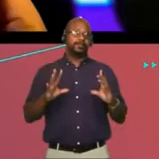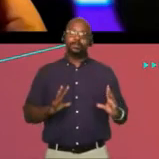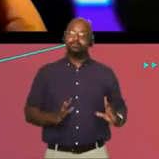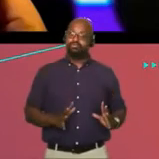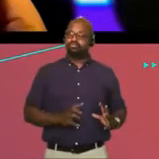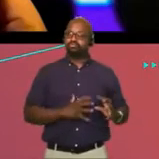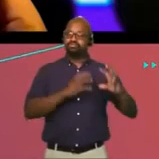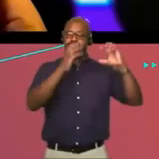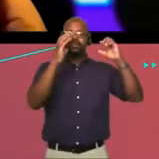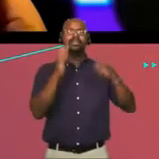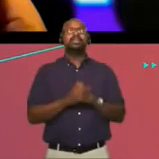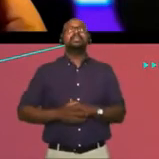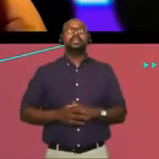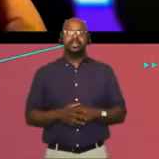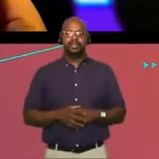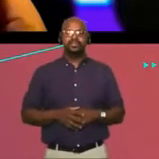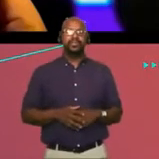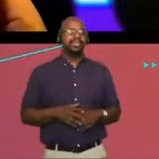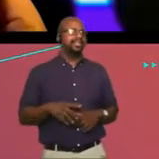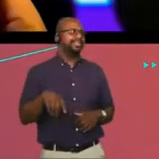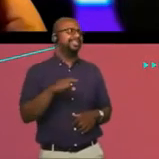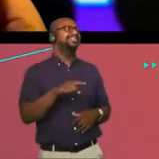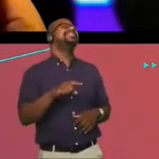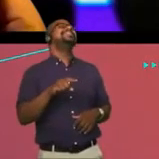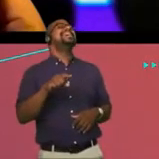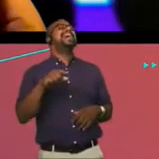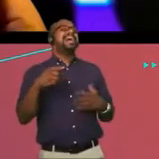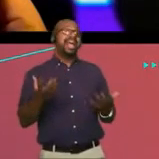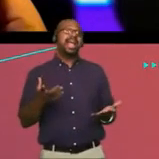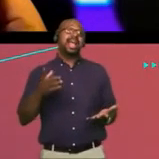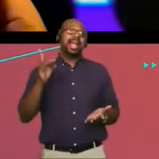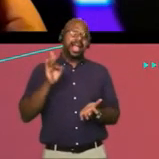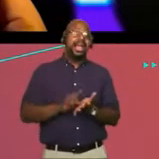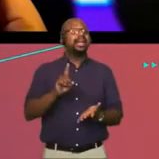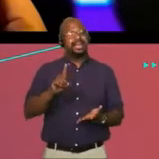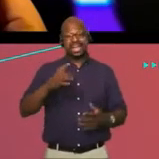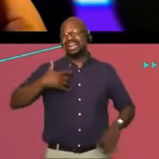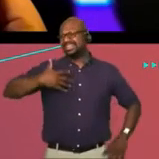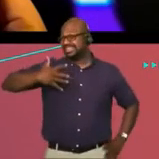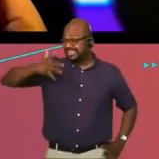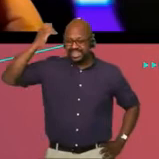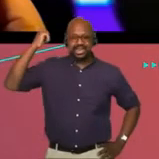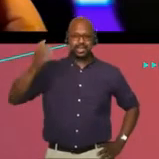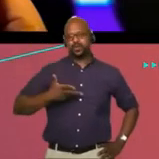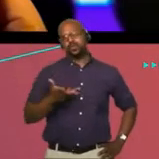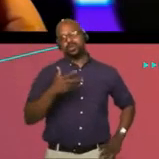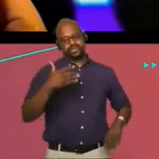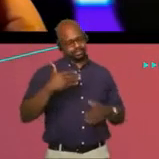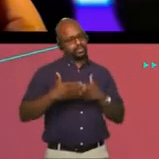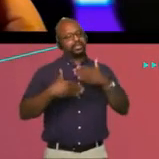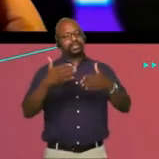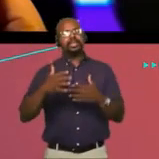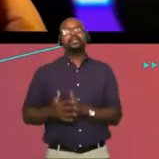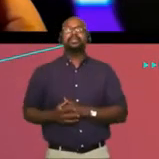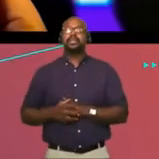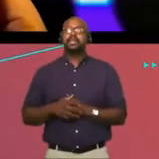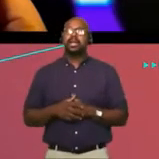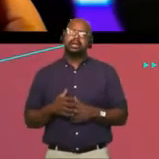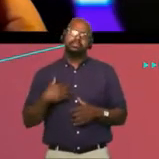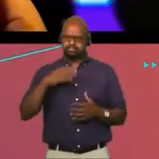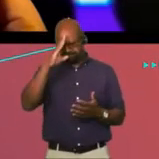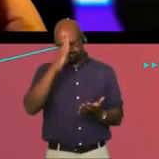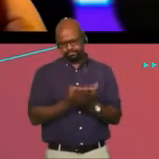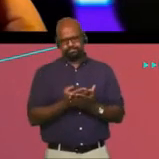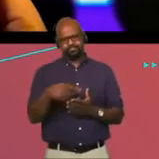então realmente foi alguma coisa que acelerou esse processo não é o